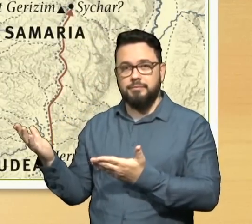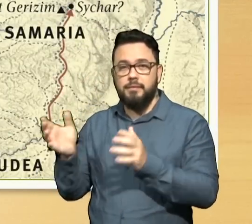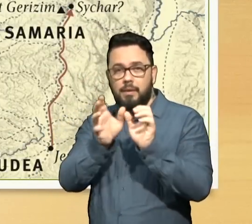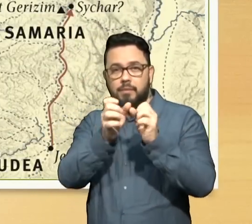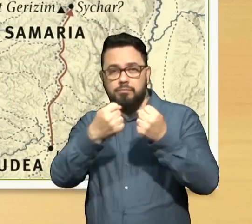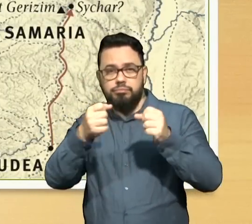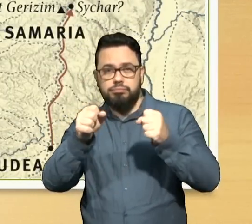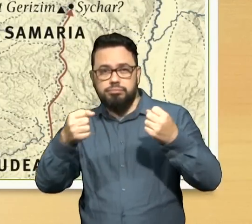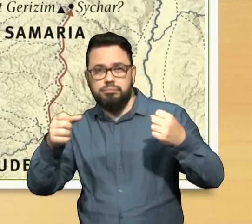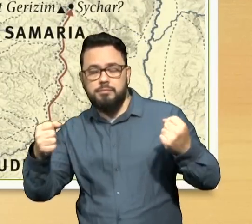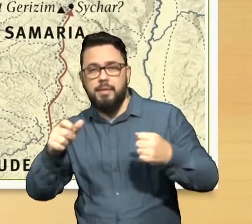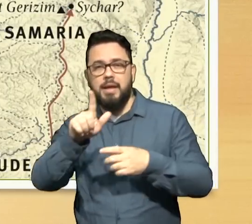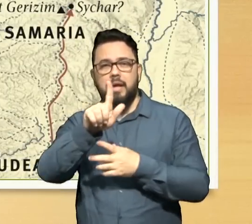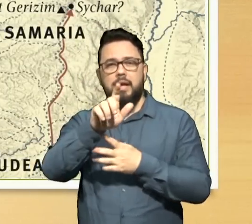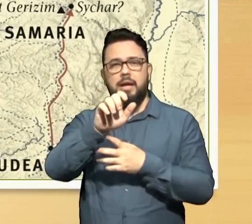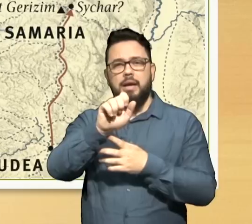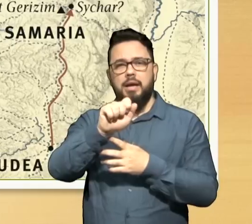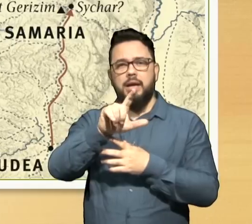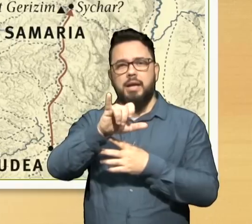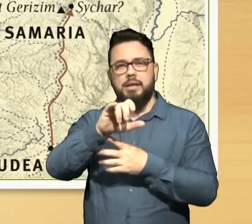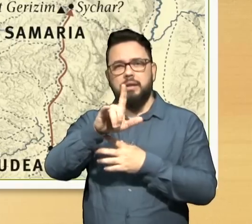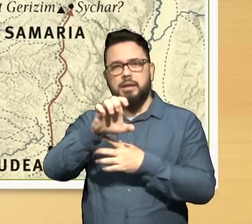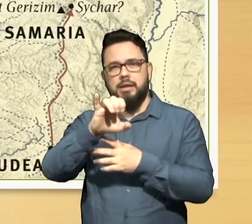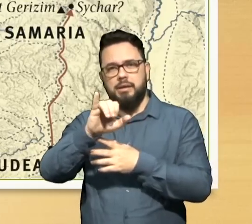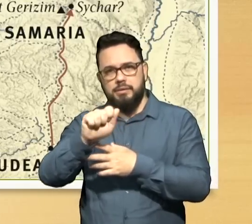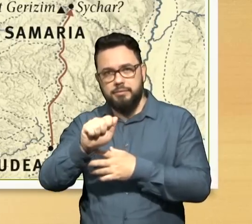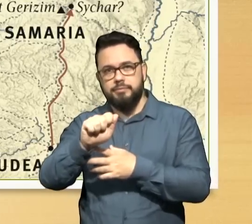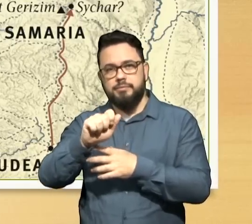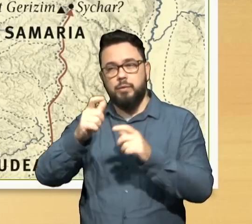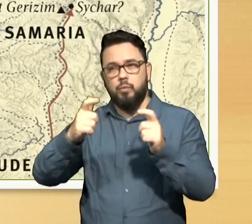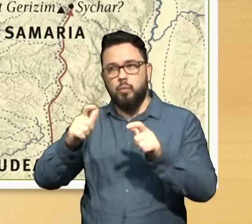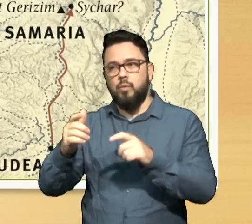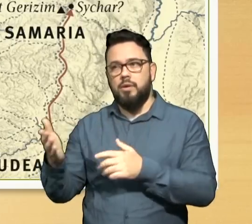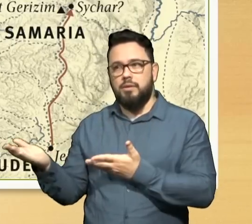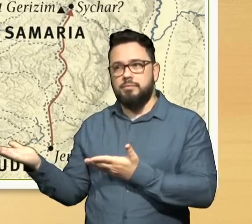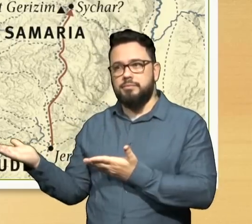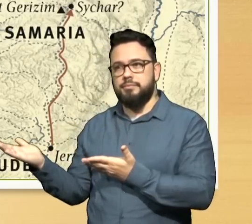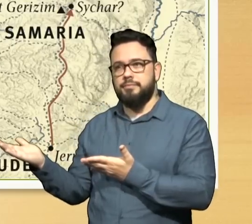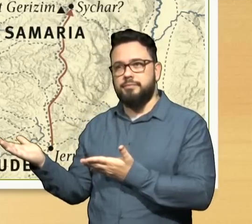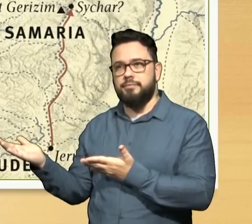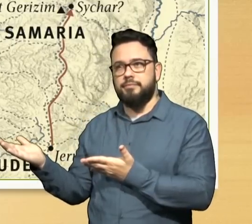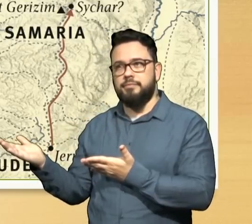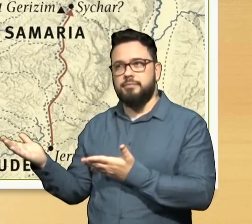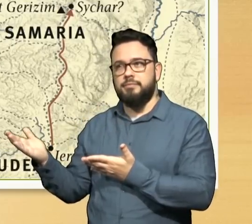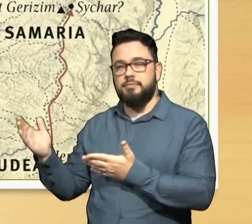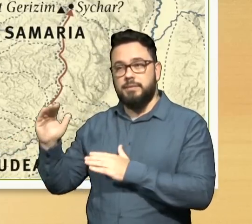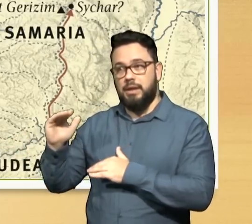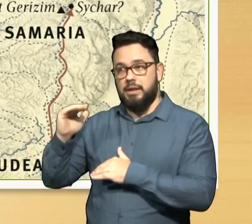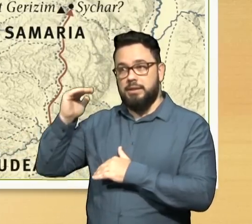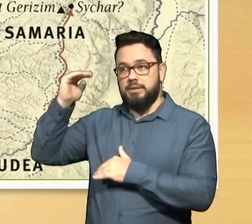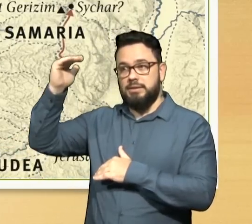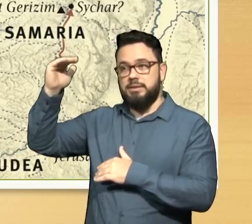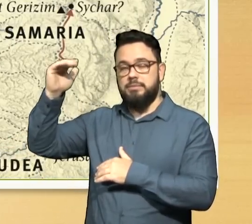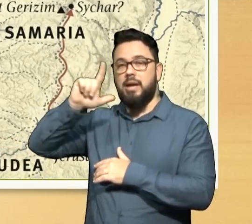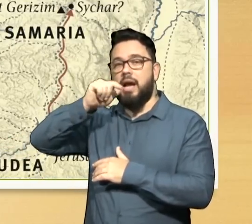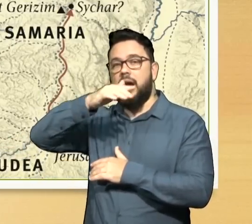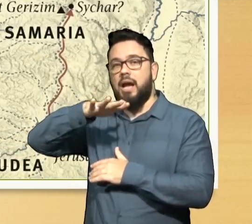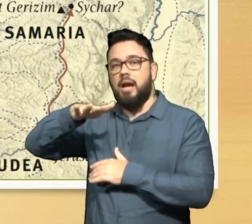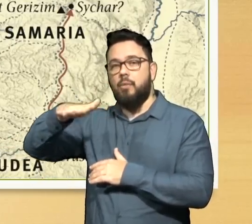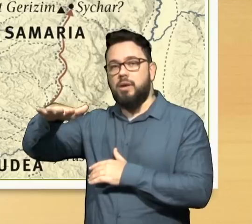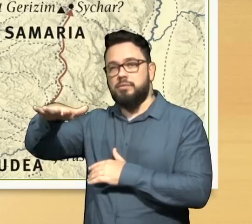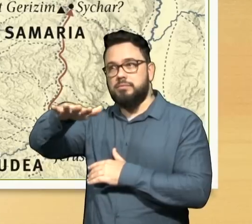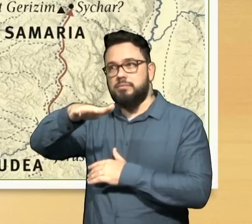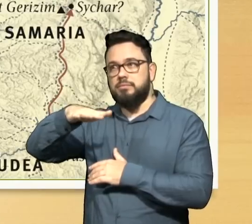Galileia a região de onde veio João você pode ver ali o mapa da Galileia você tem em cima o mar da Galileia Tá